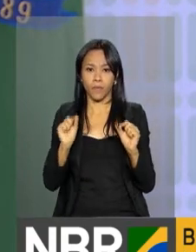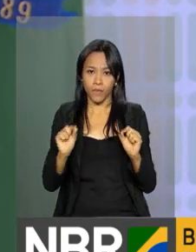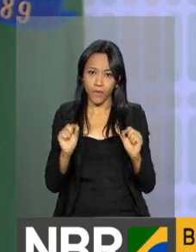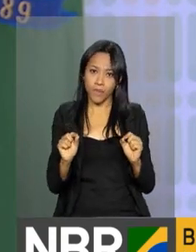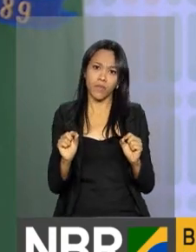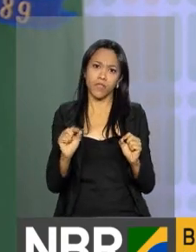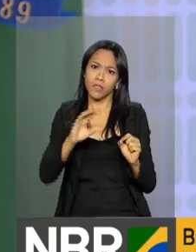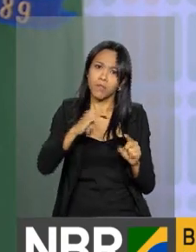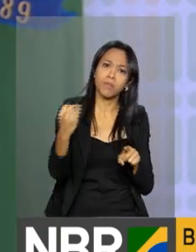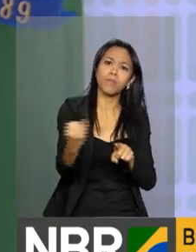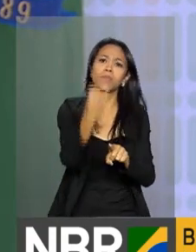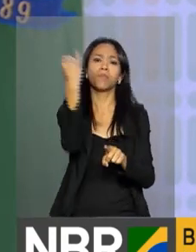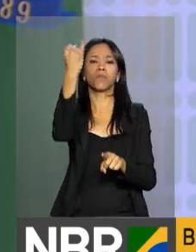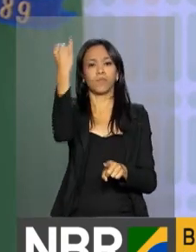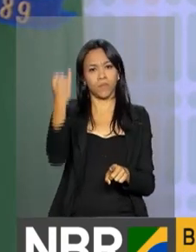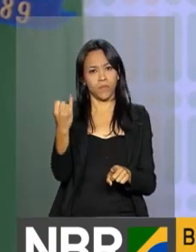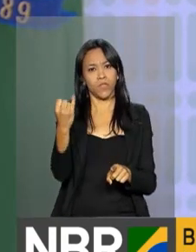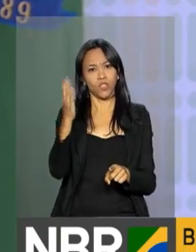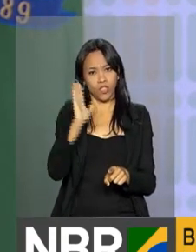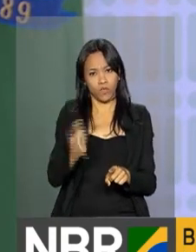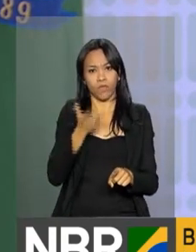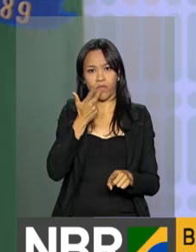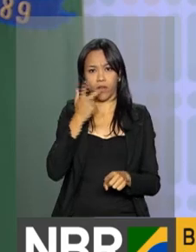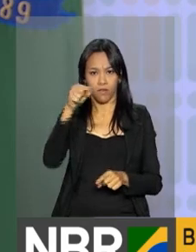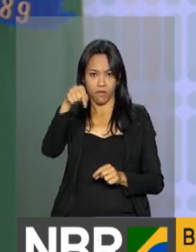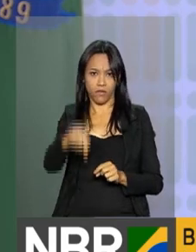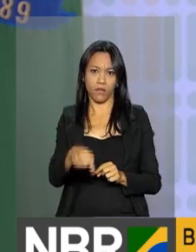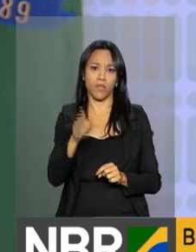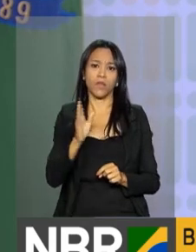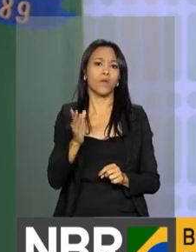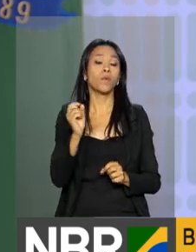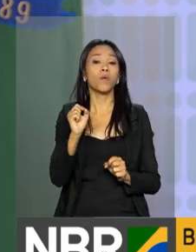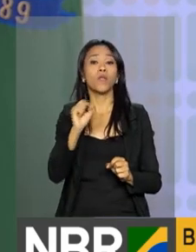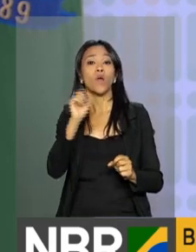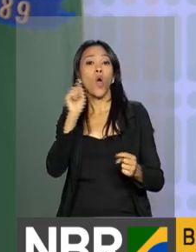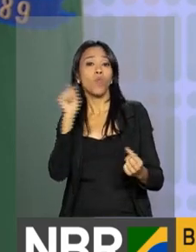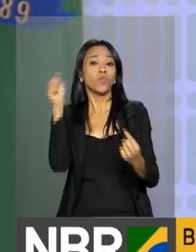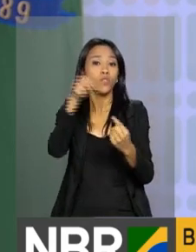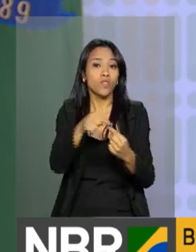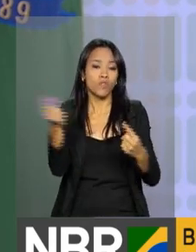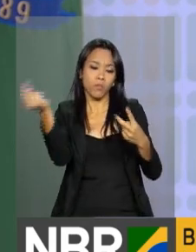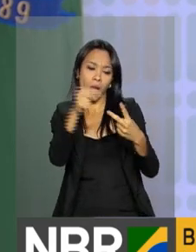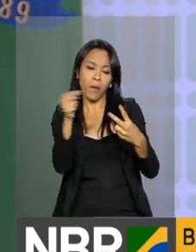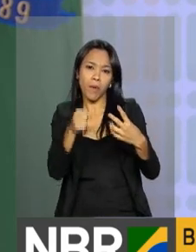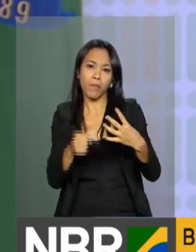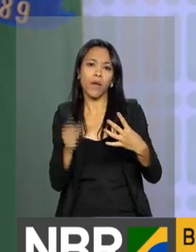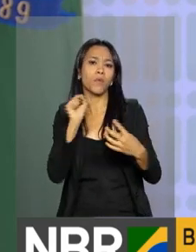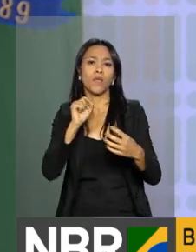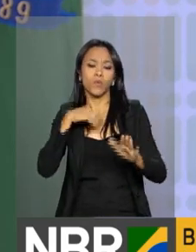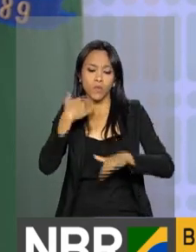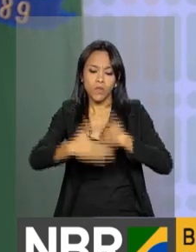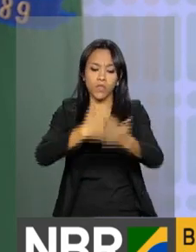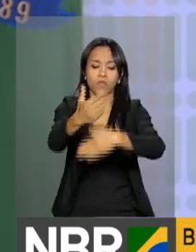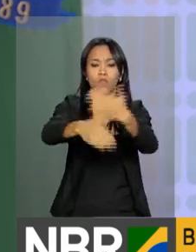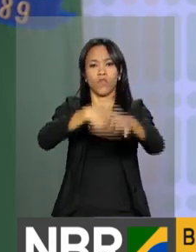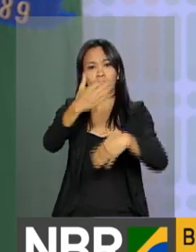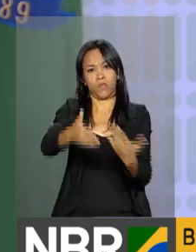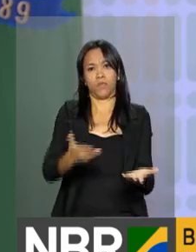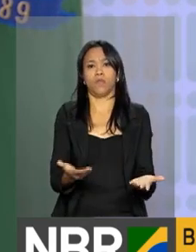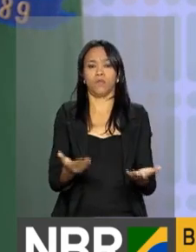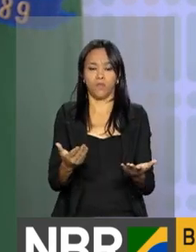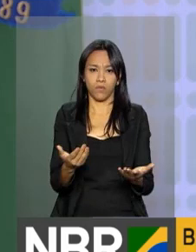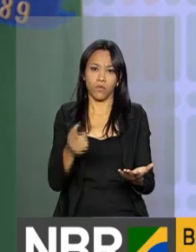Na verdade, a realização, como foi dito aqui, dos Objetivos do Desenvolvimento Sustentável, da